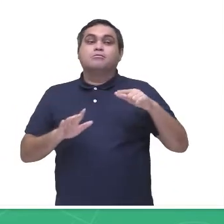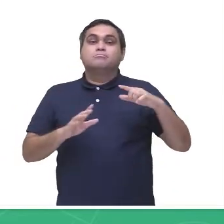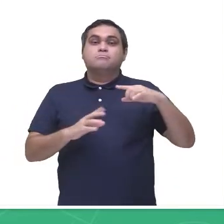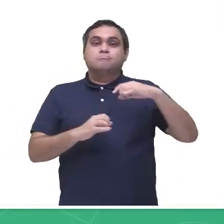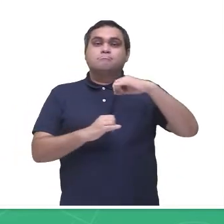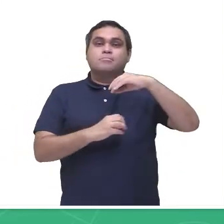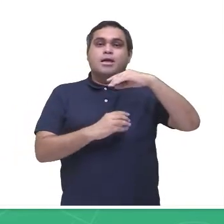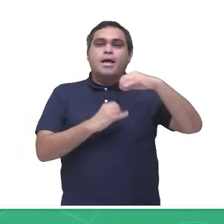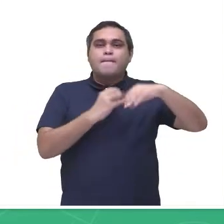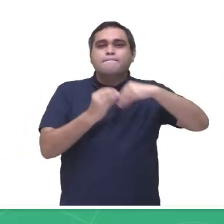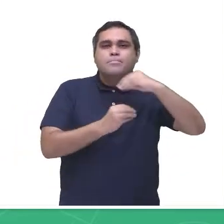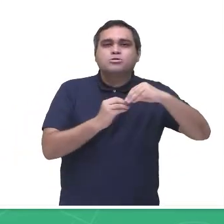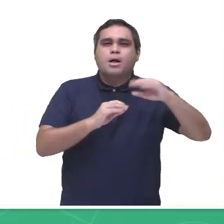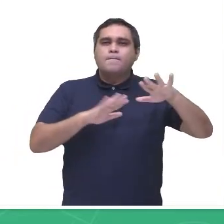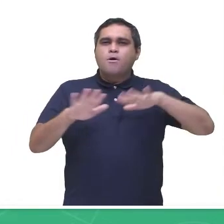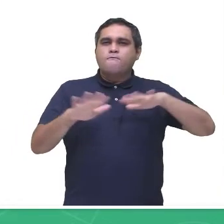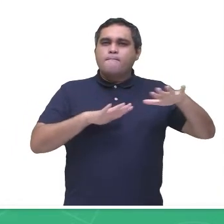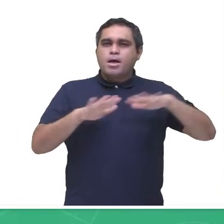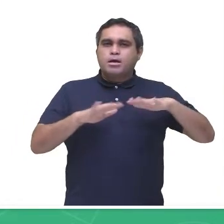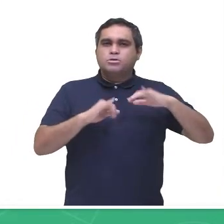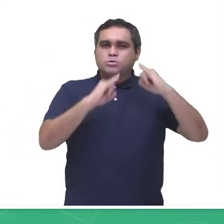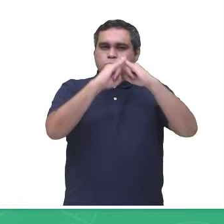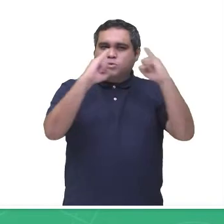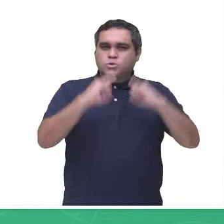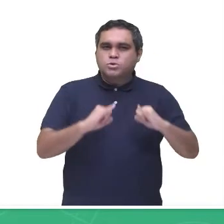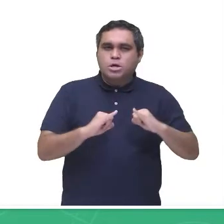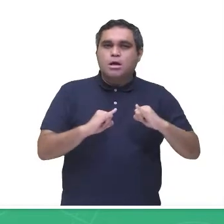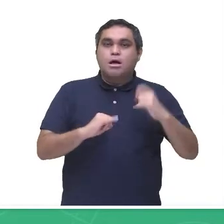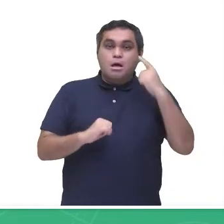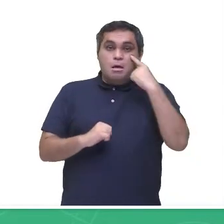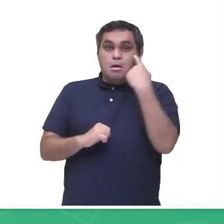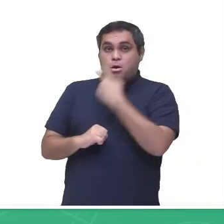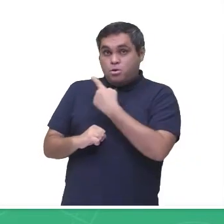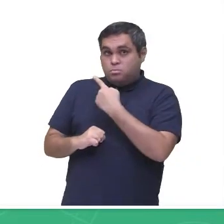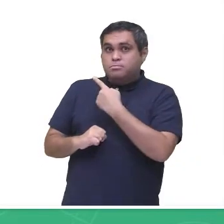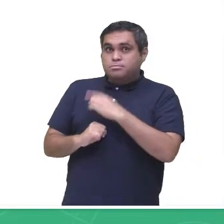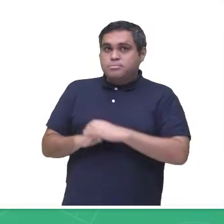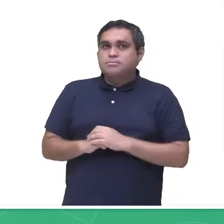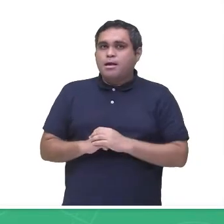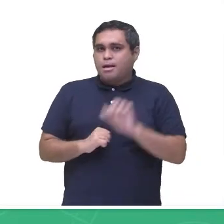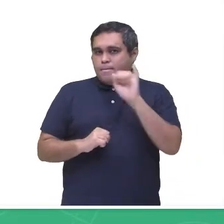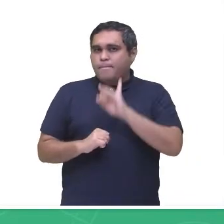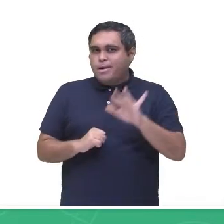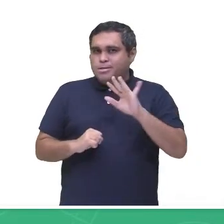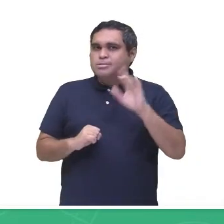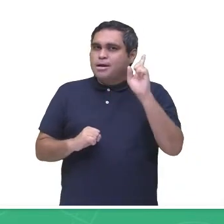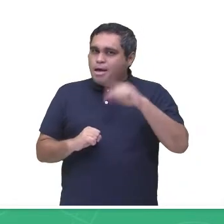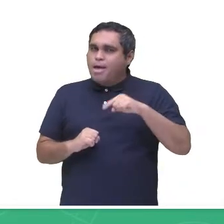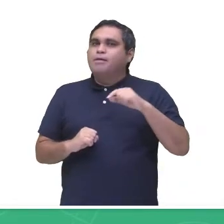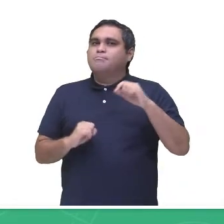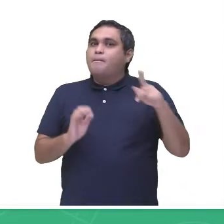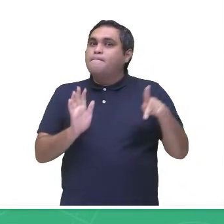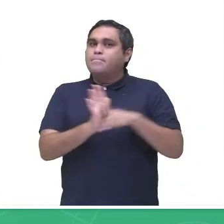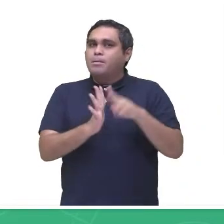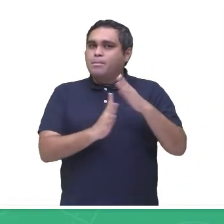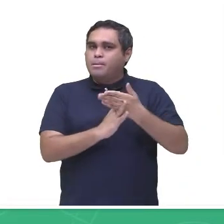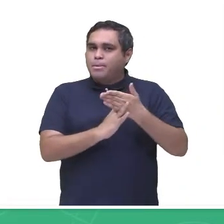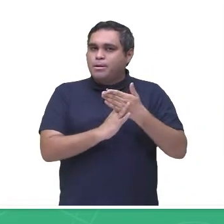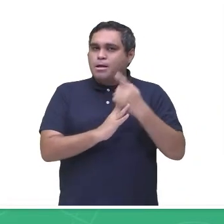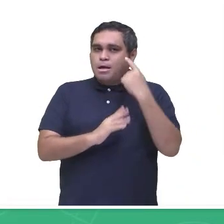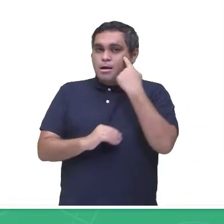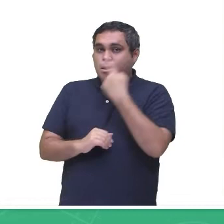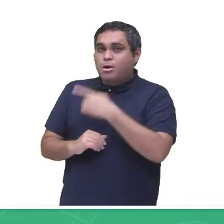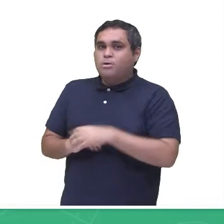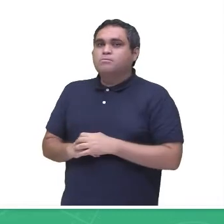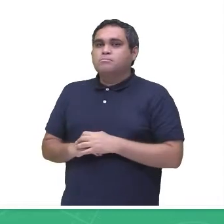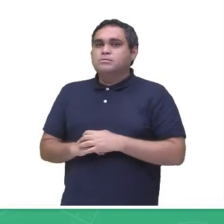figuras. Apresento para vocês a escultura, que é fielmente uma escultura barroca. Olha a dualidade de sentimentos, olha a